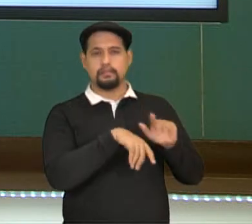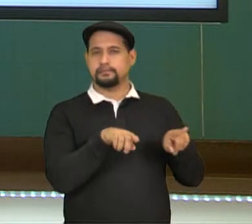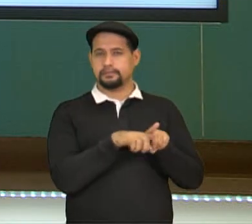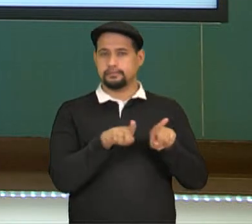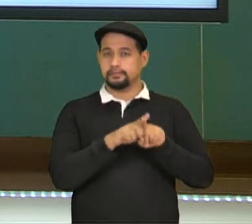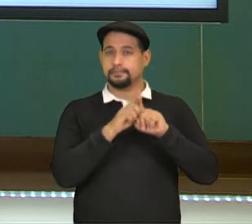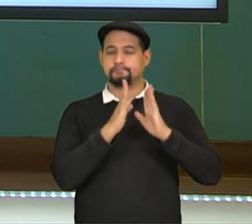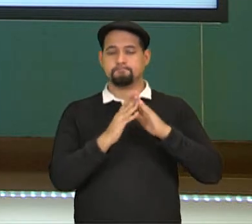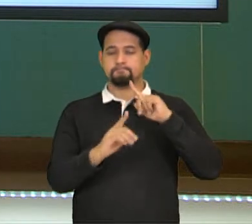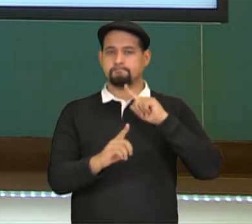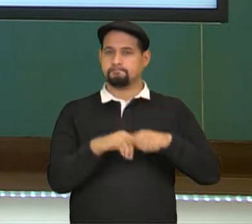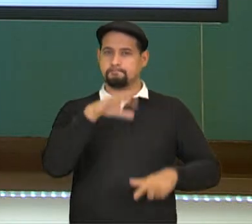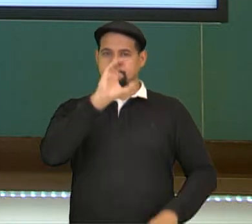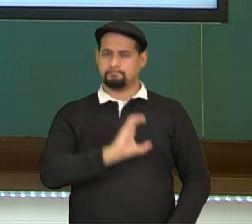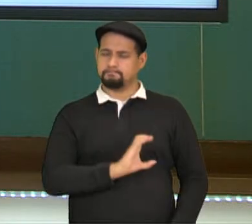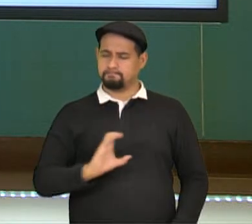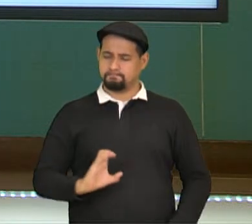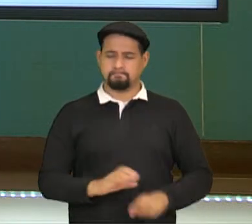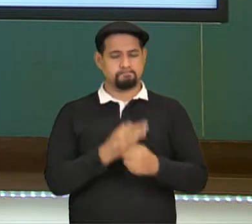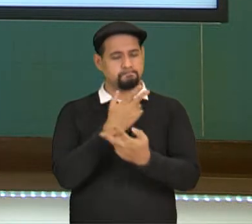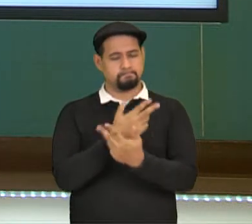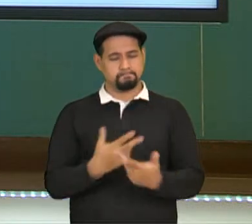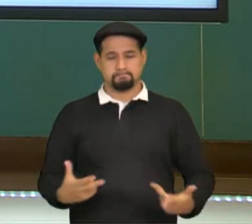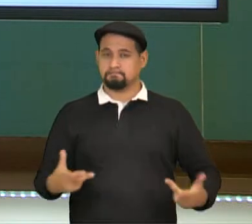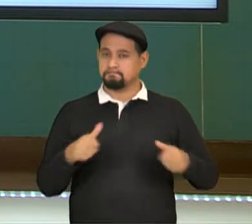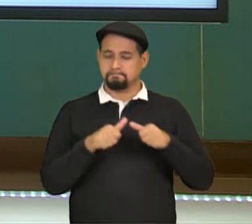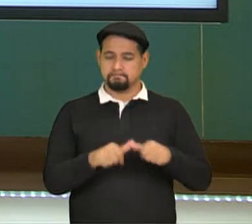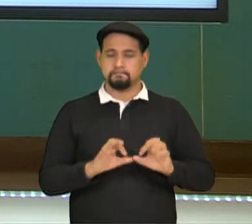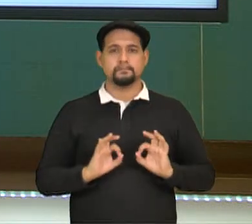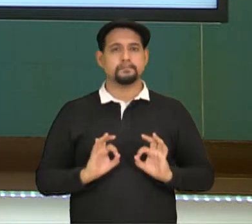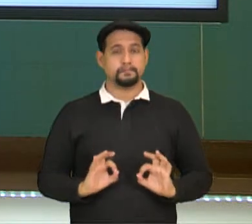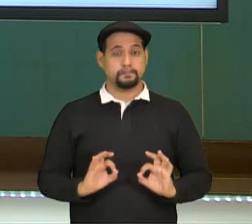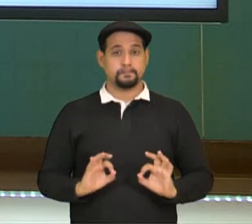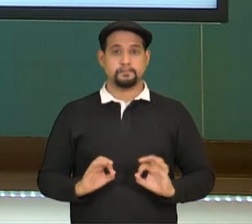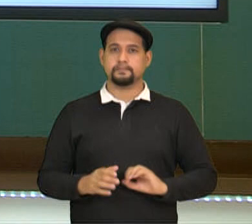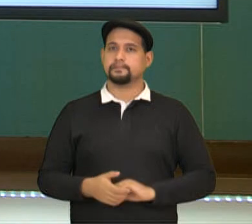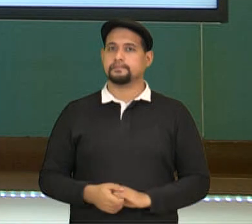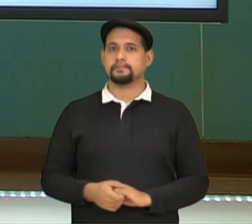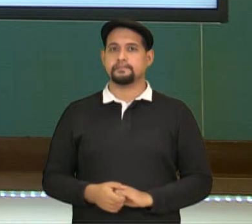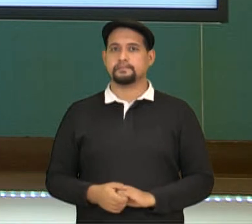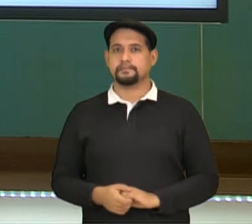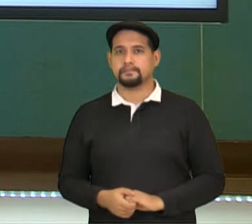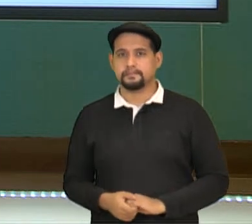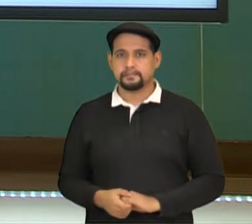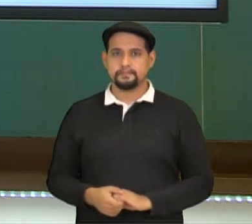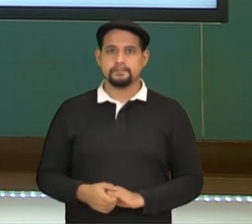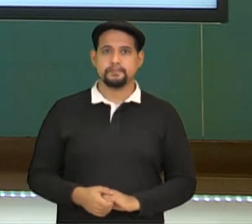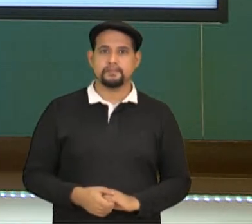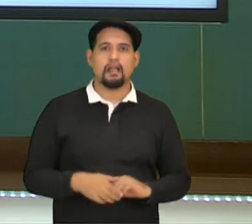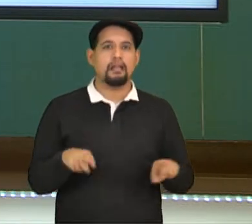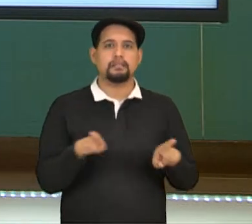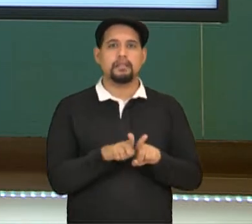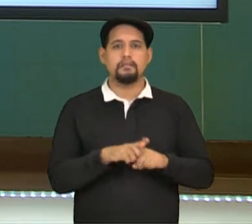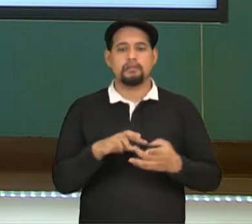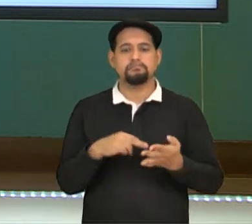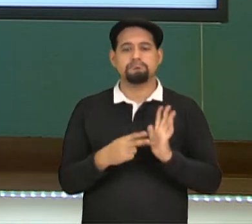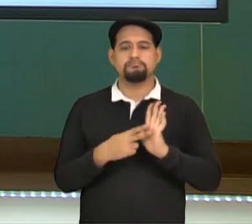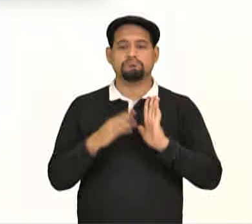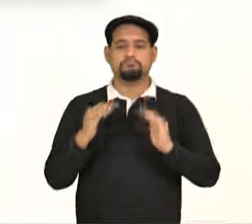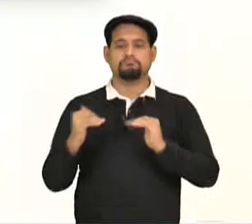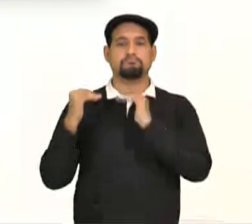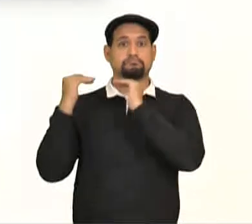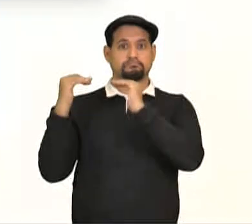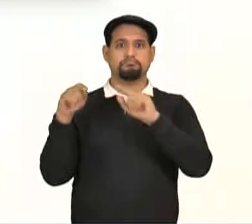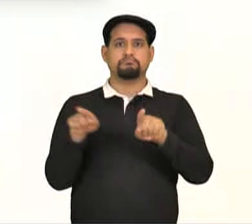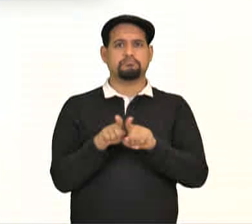Igreja Católica, do Ocidente, tudo mais, bem estabilizada, né? E ele também era uma autoridade, obviamente,